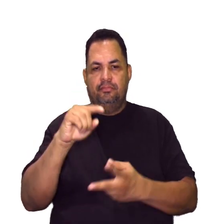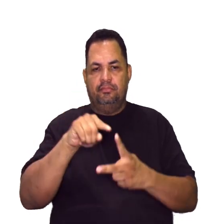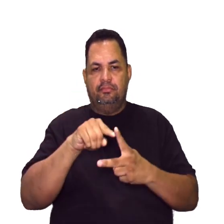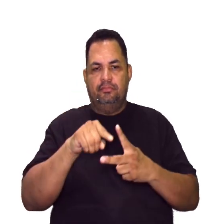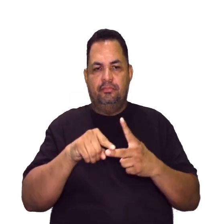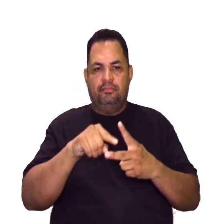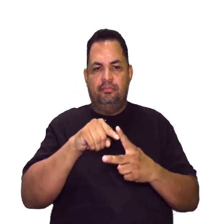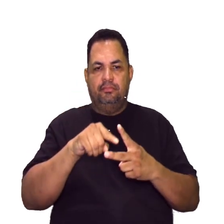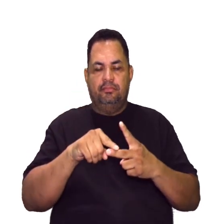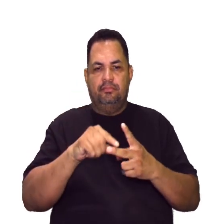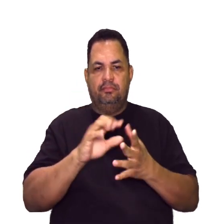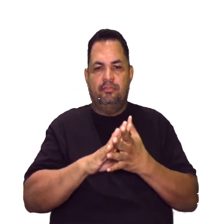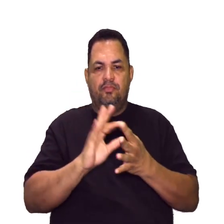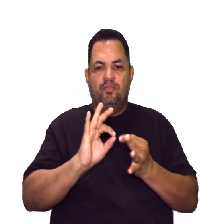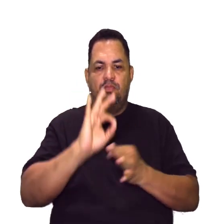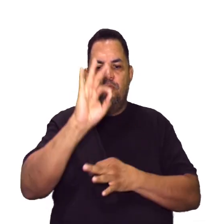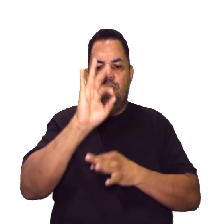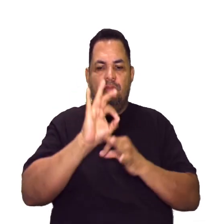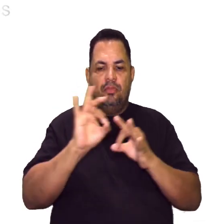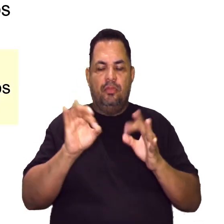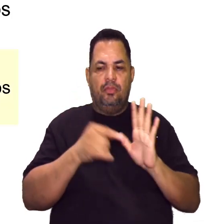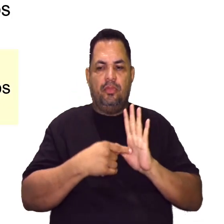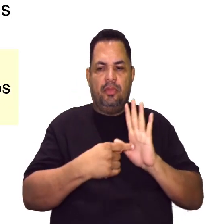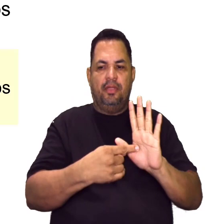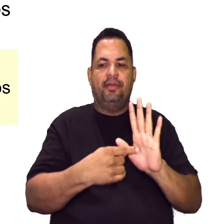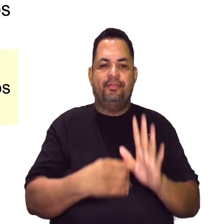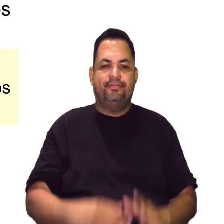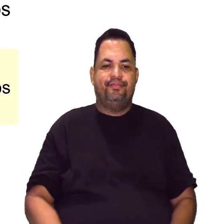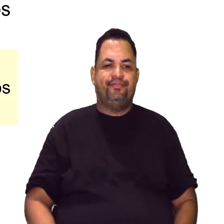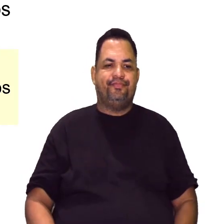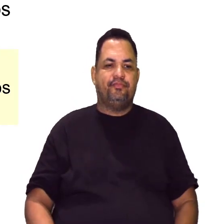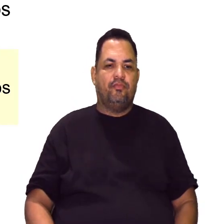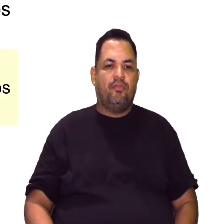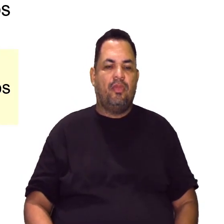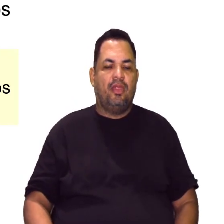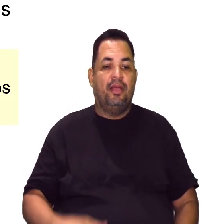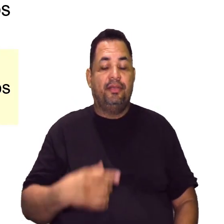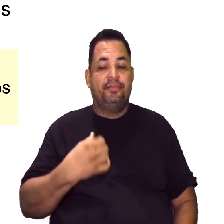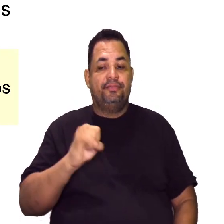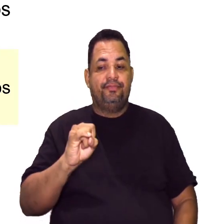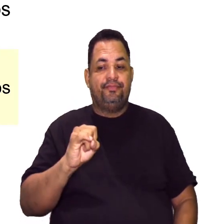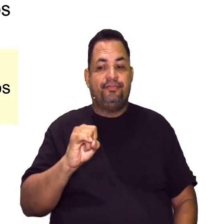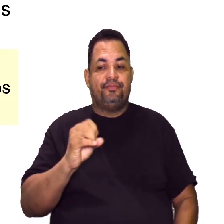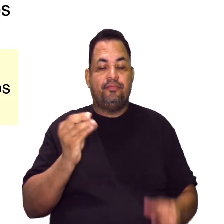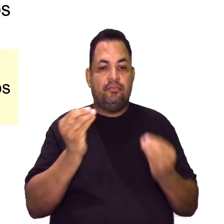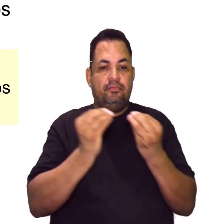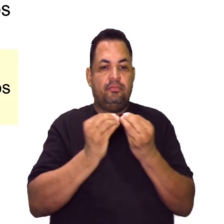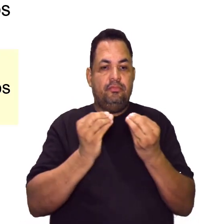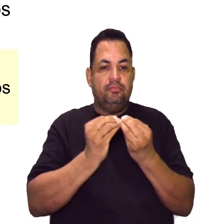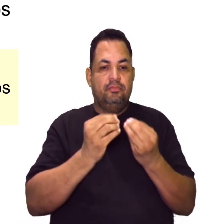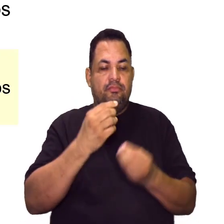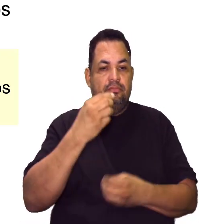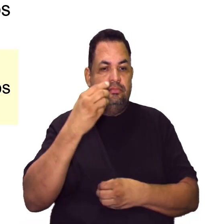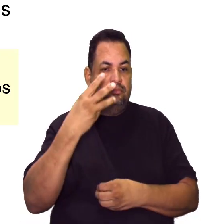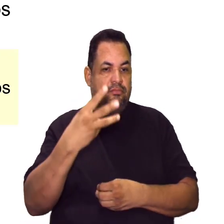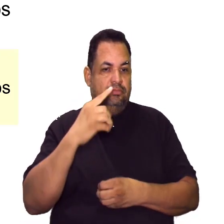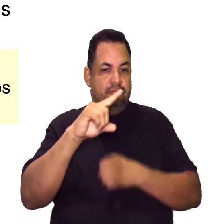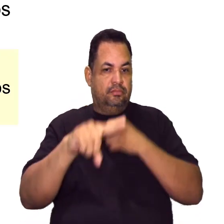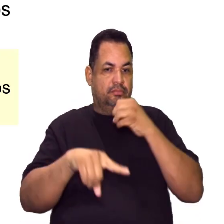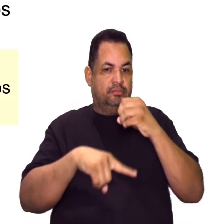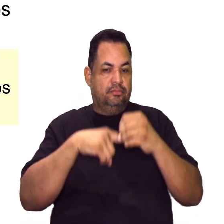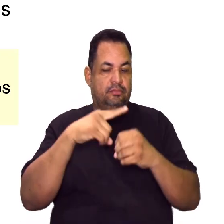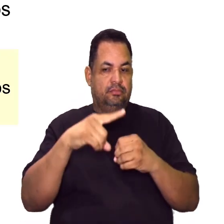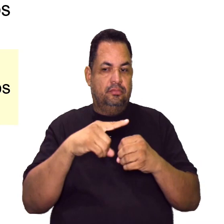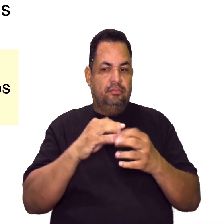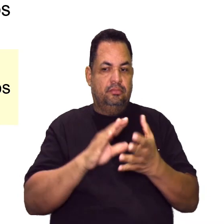graus. É a geometria que ela apresenta, né? Se uma molécula apresenta 3